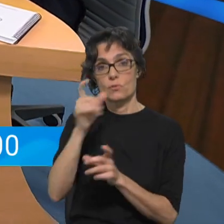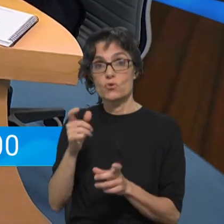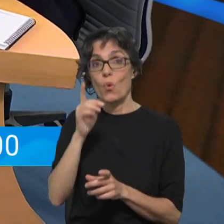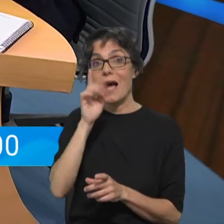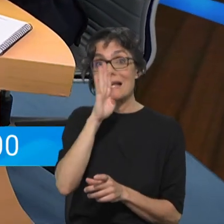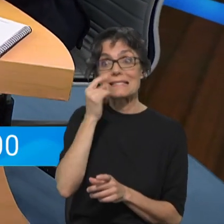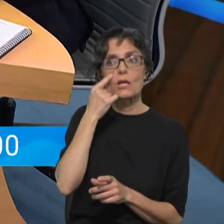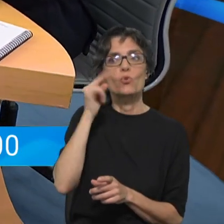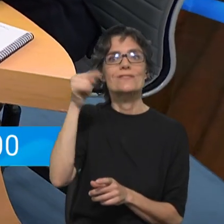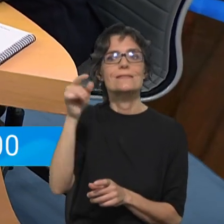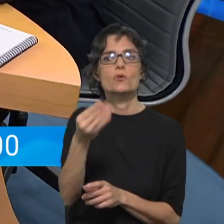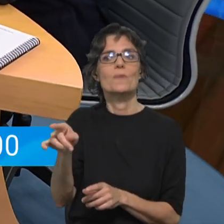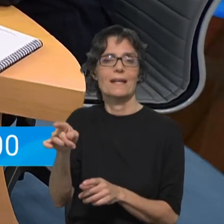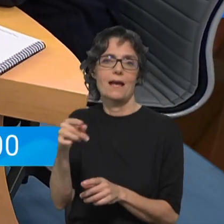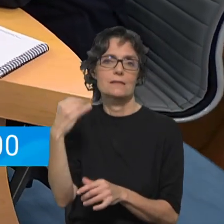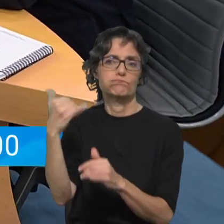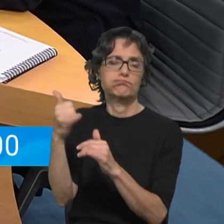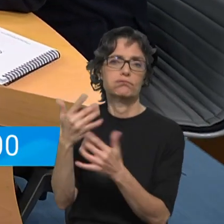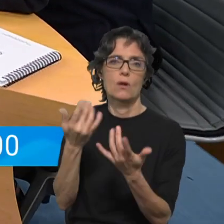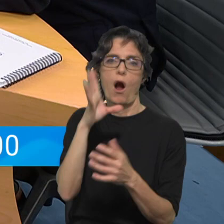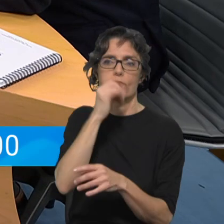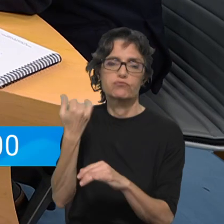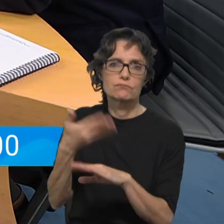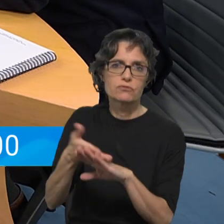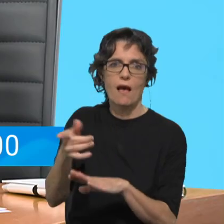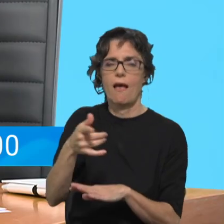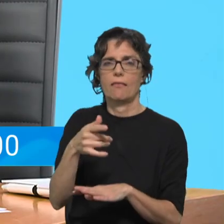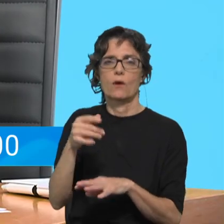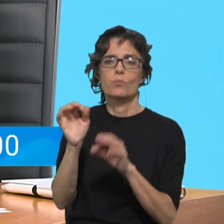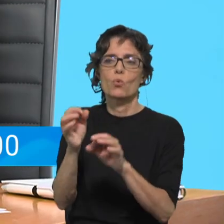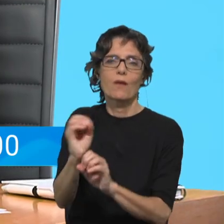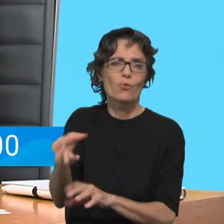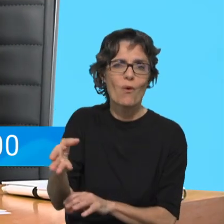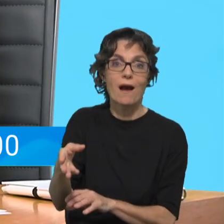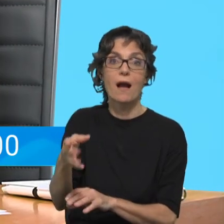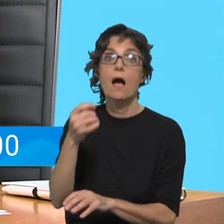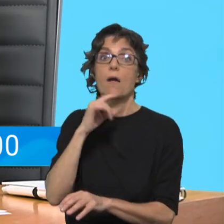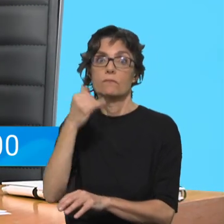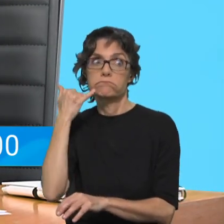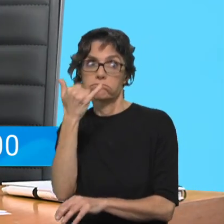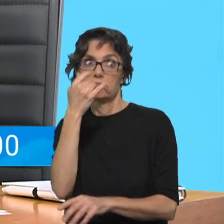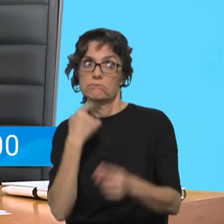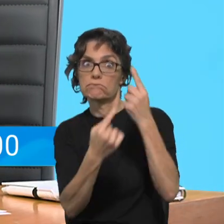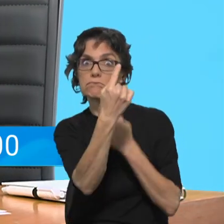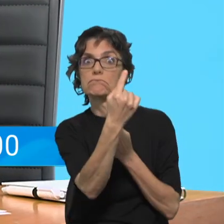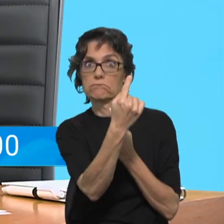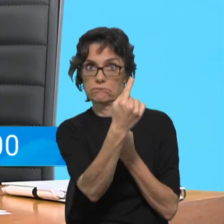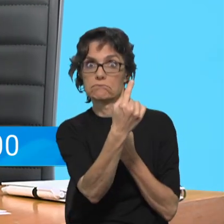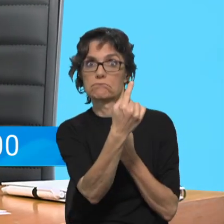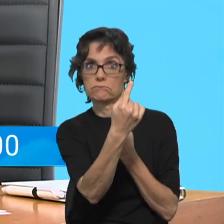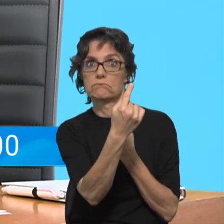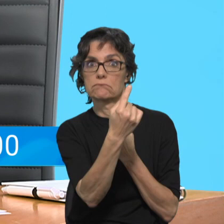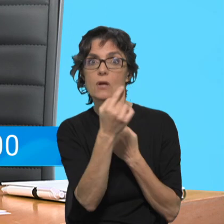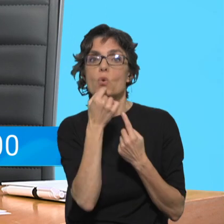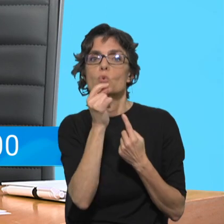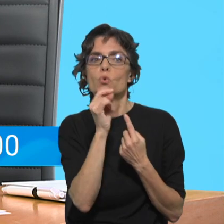uma criança maltratada, abusada, negligenciada, pudesse apresentar